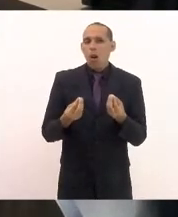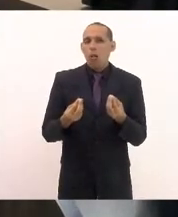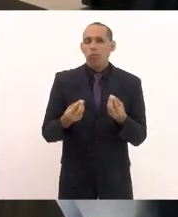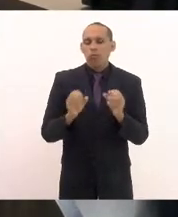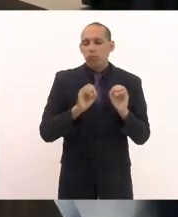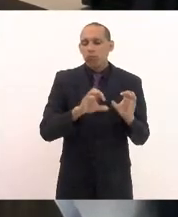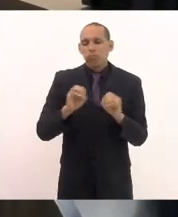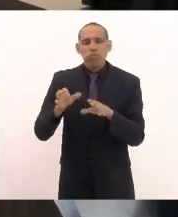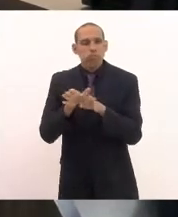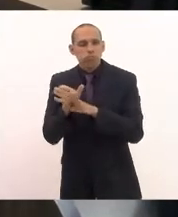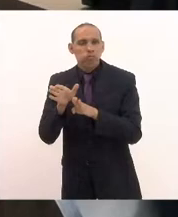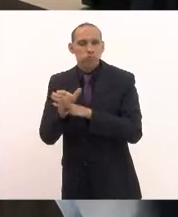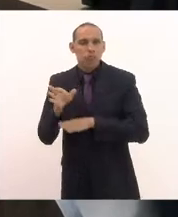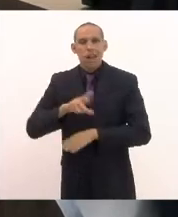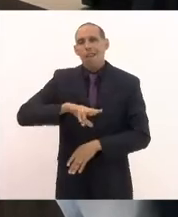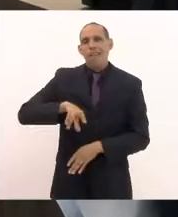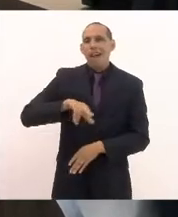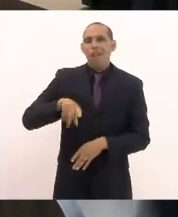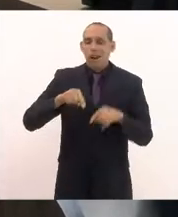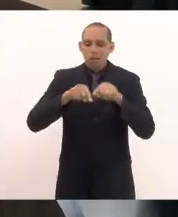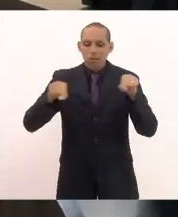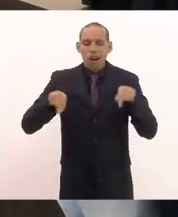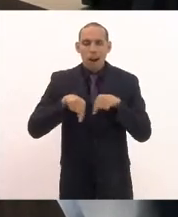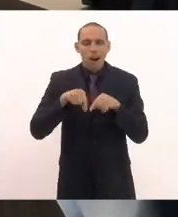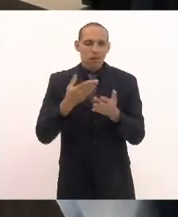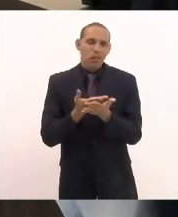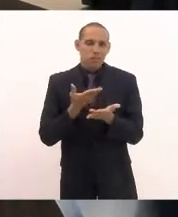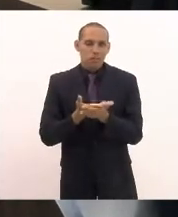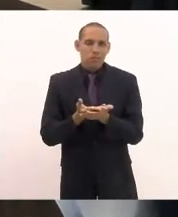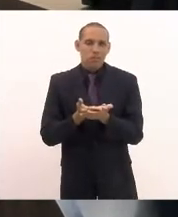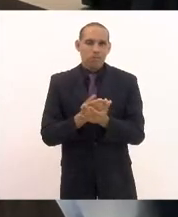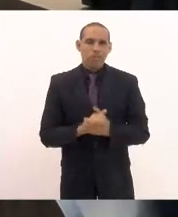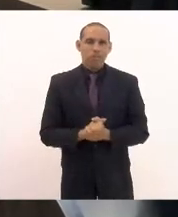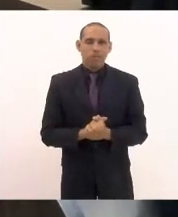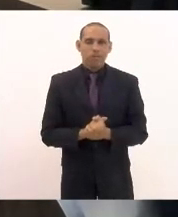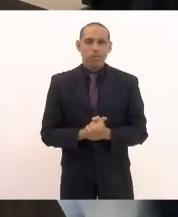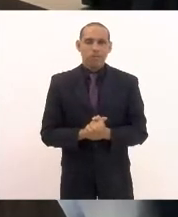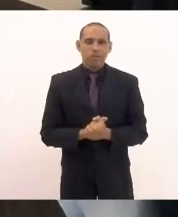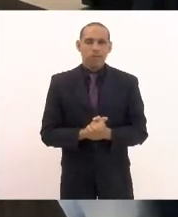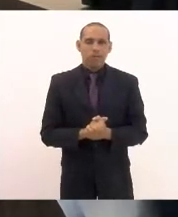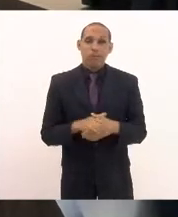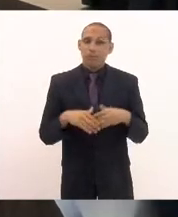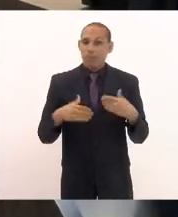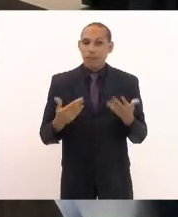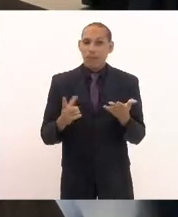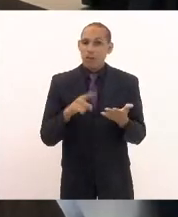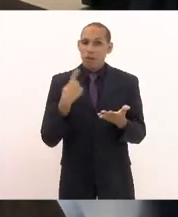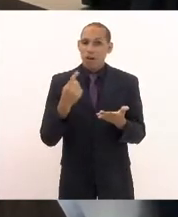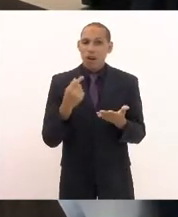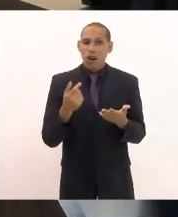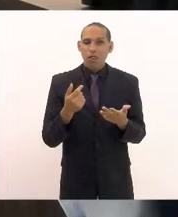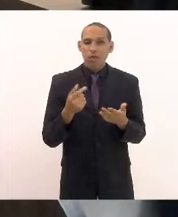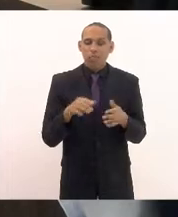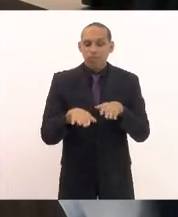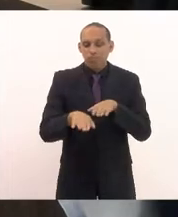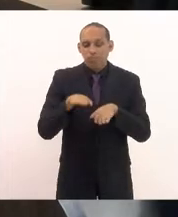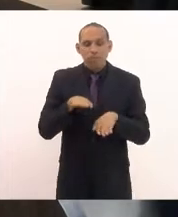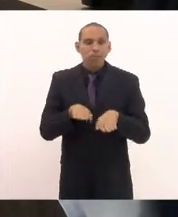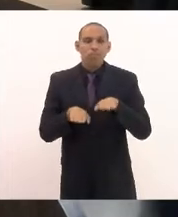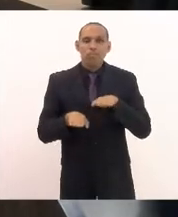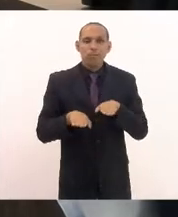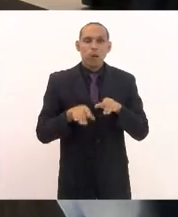outras atividades que não necessariamente a sala de aula. A gente acabou recuando da nossa emenda, do